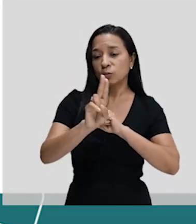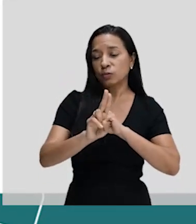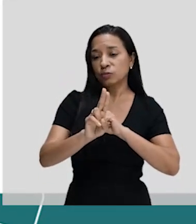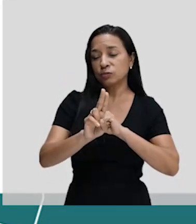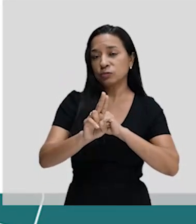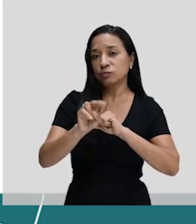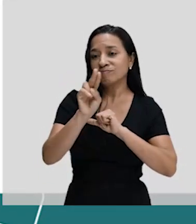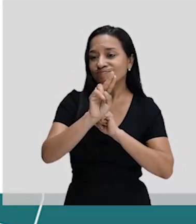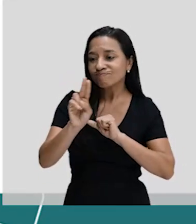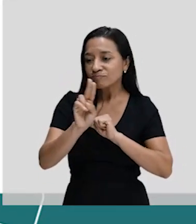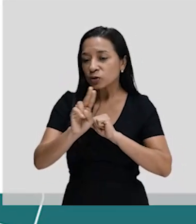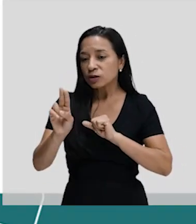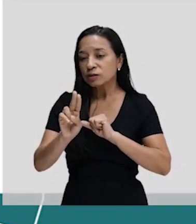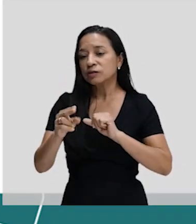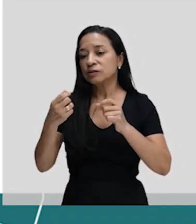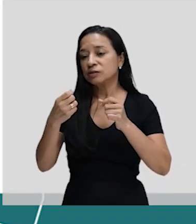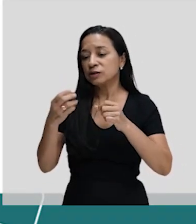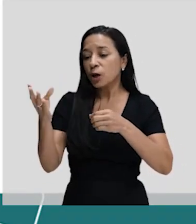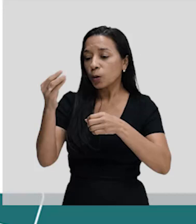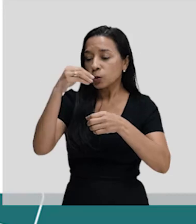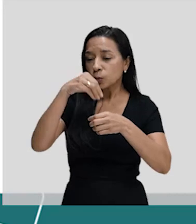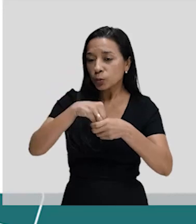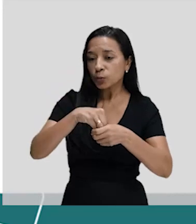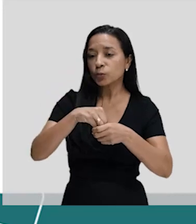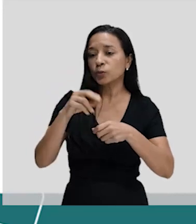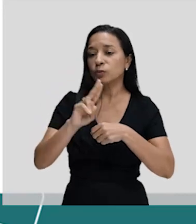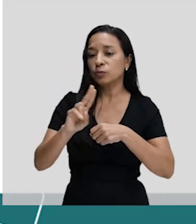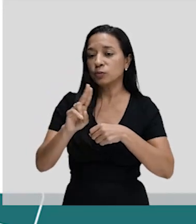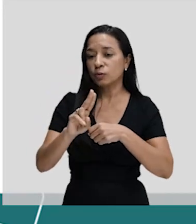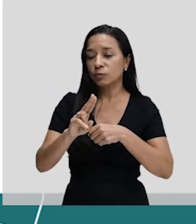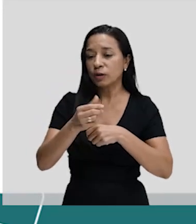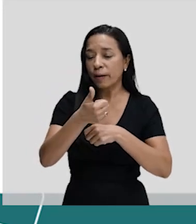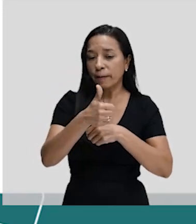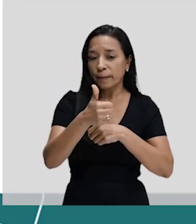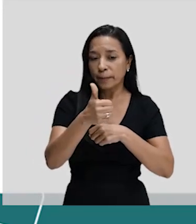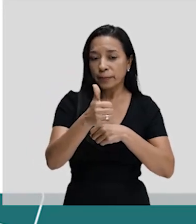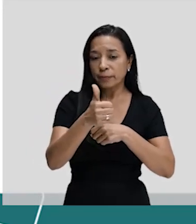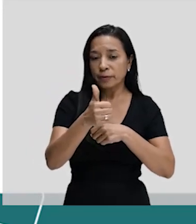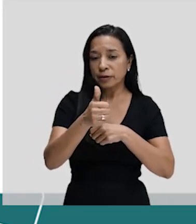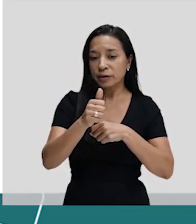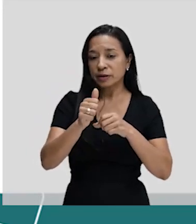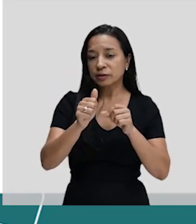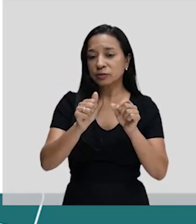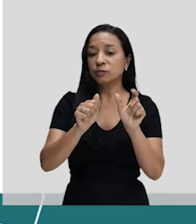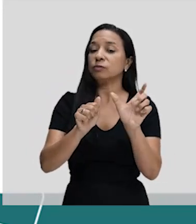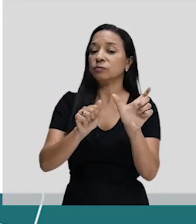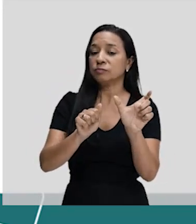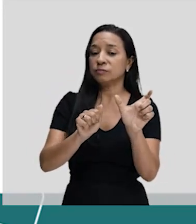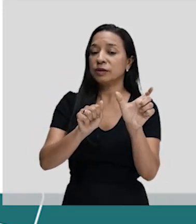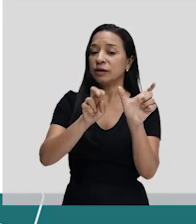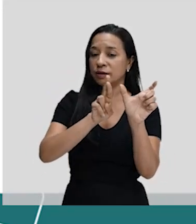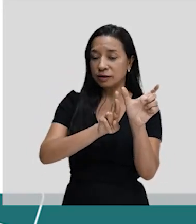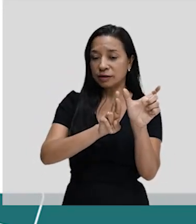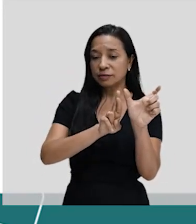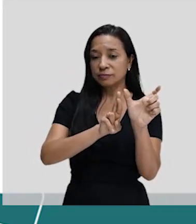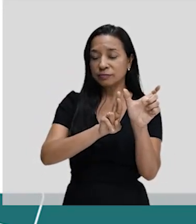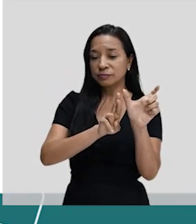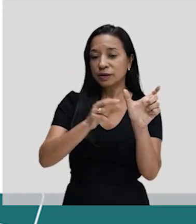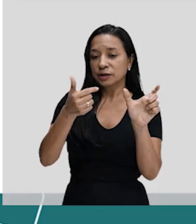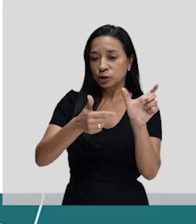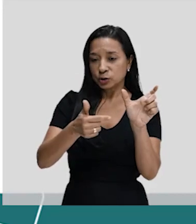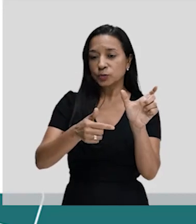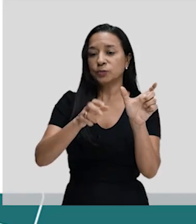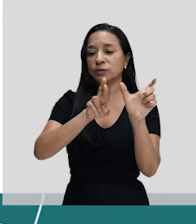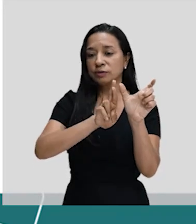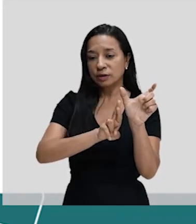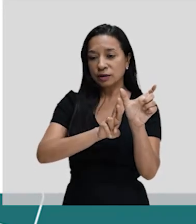os verbos em espanhol de primeira conjugação, que afinal é a R, e de segunda ER